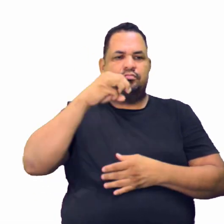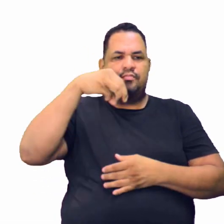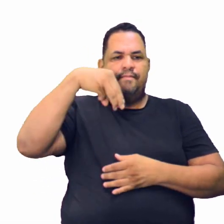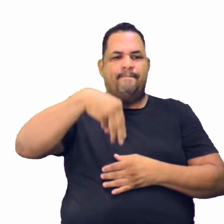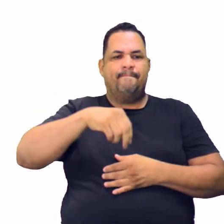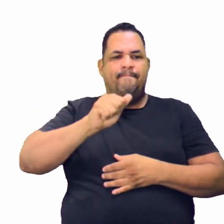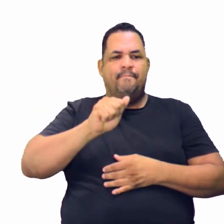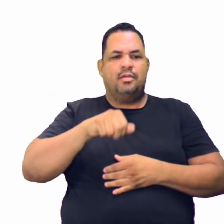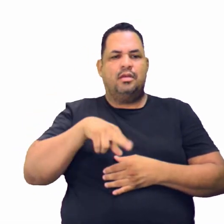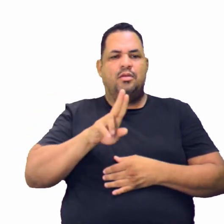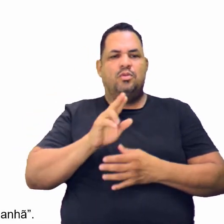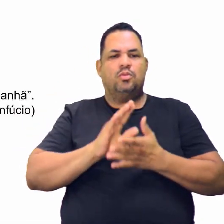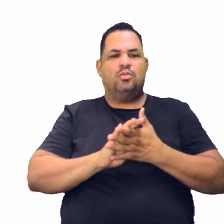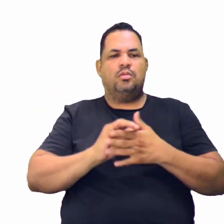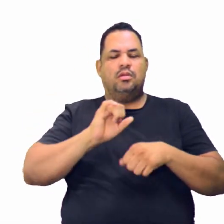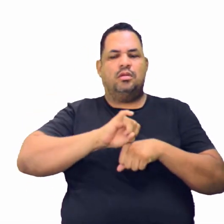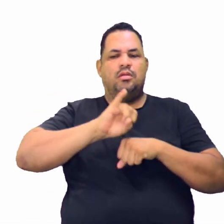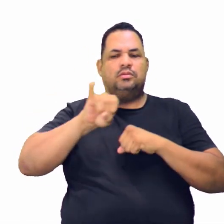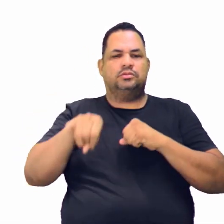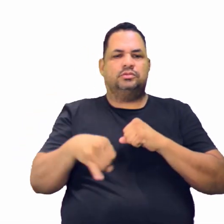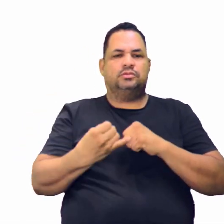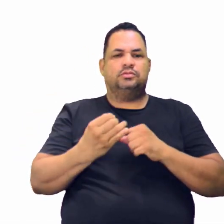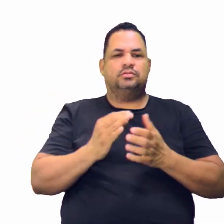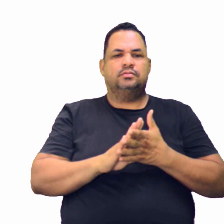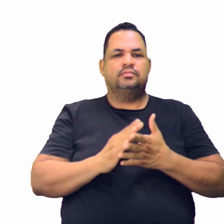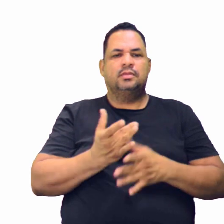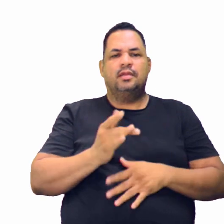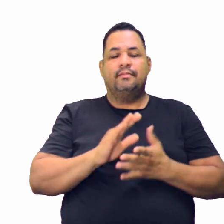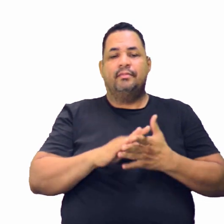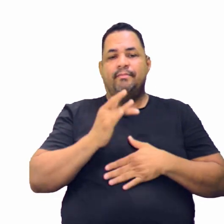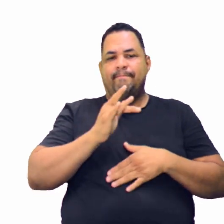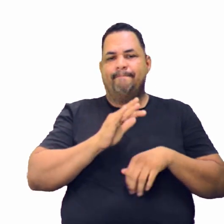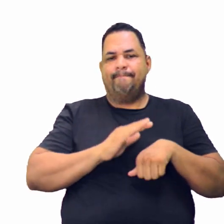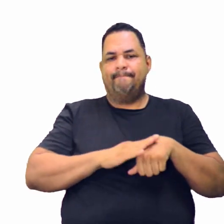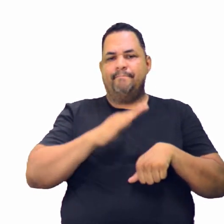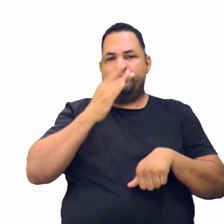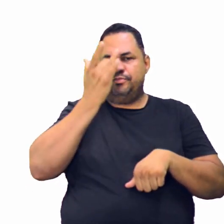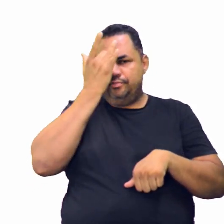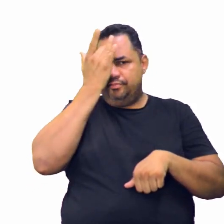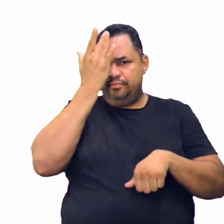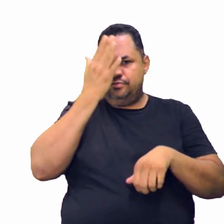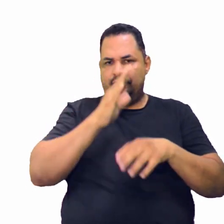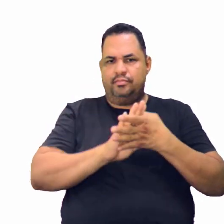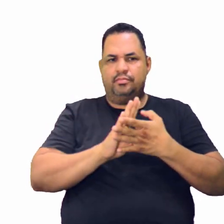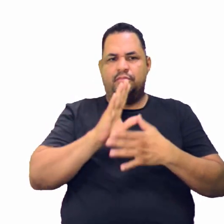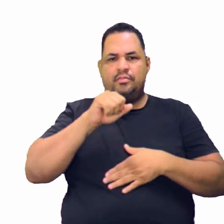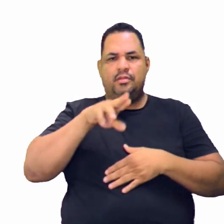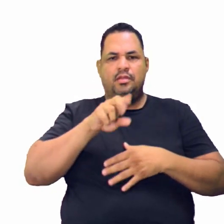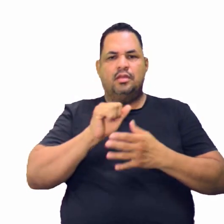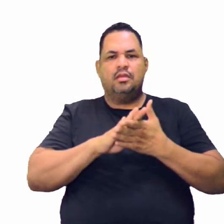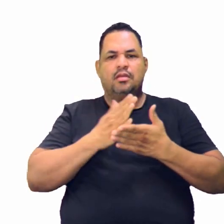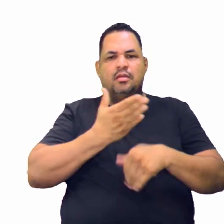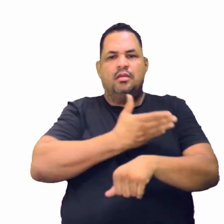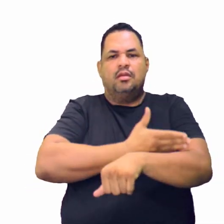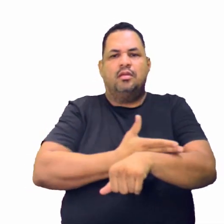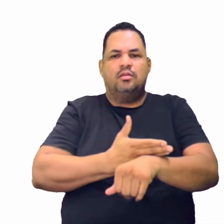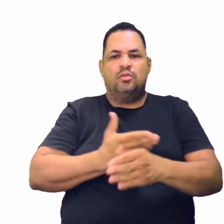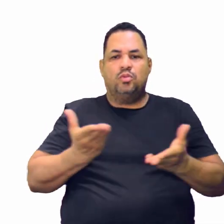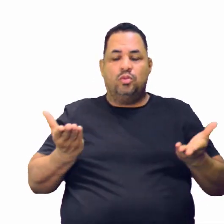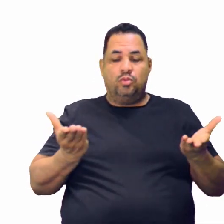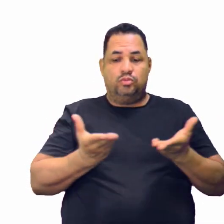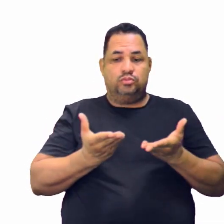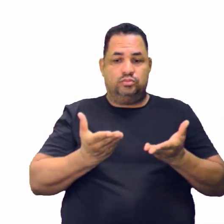com U é o adjetivo. É mais fácil vencer um mau hábito hoje do que